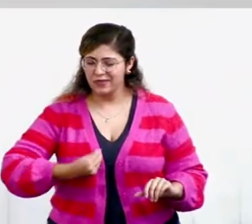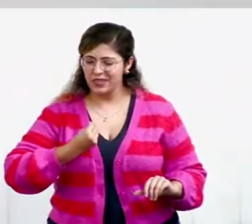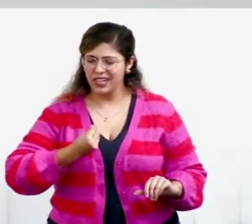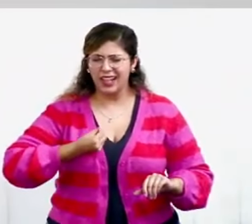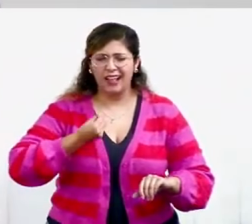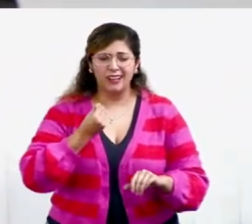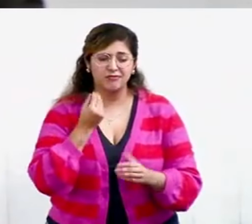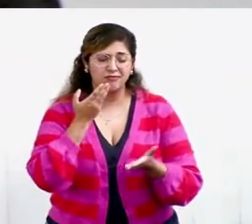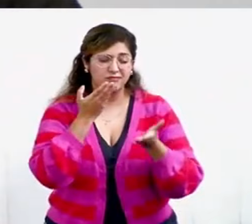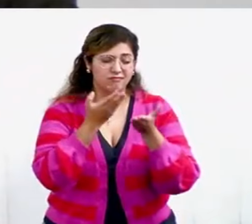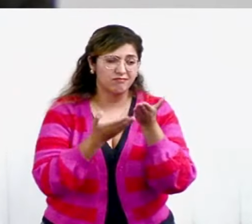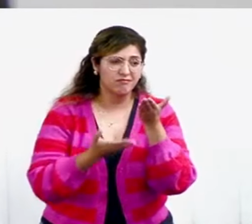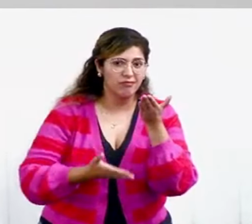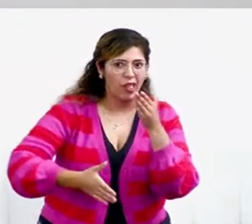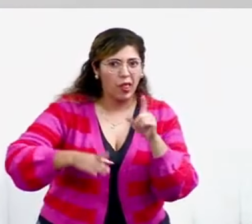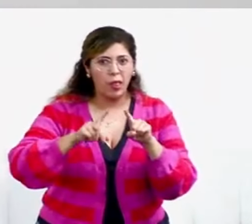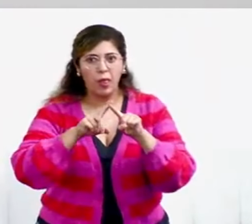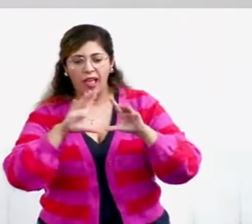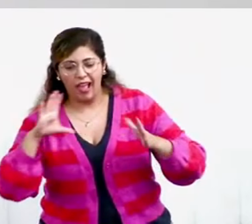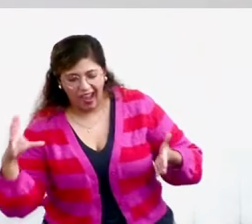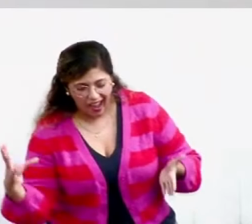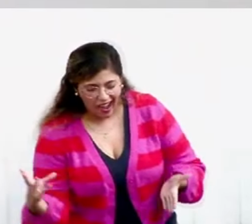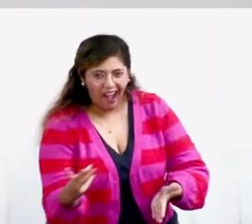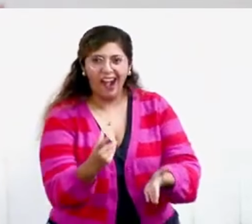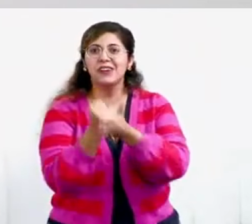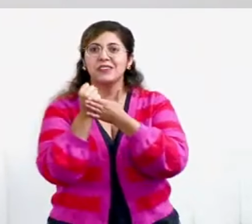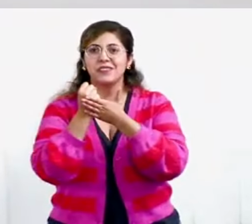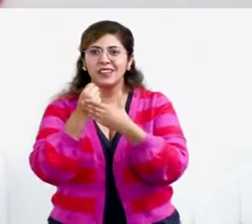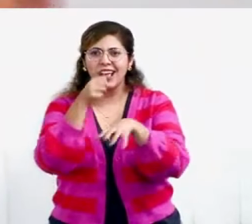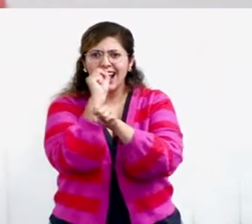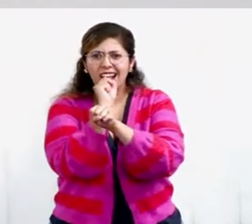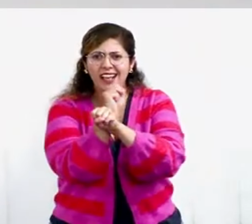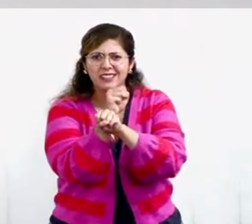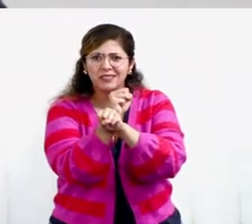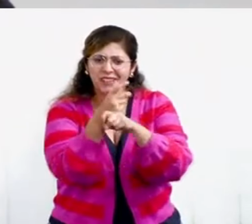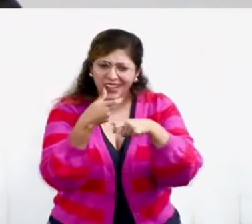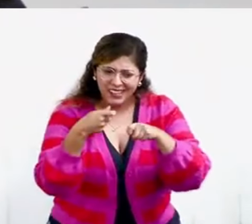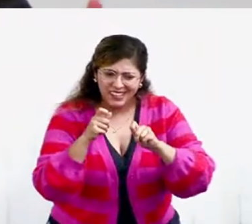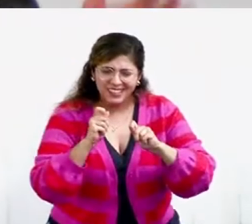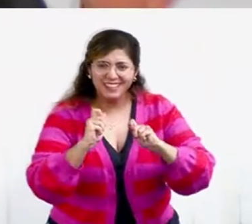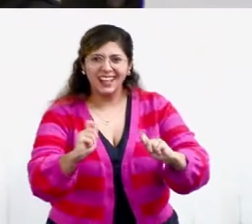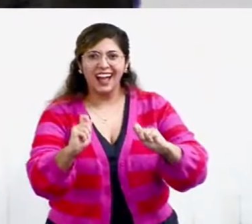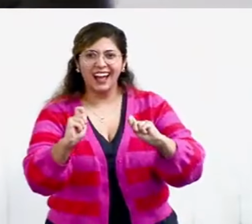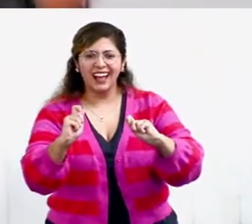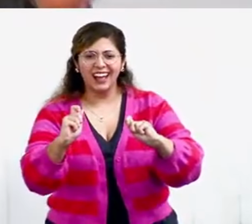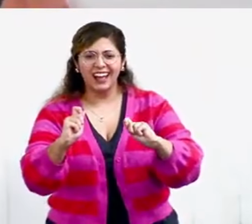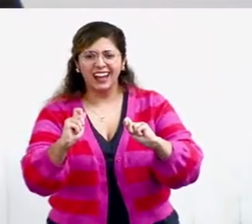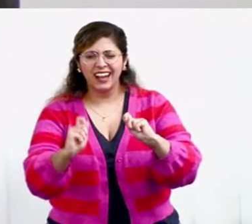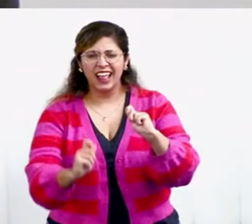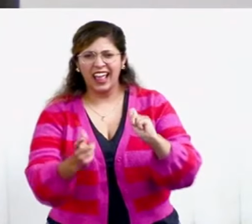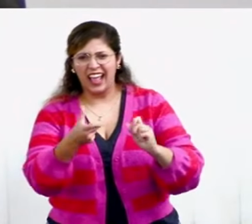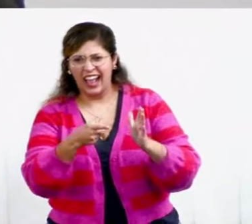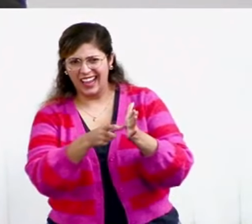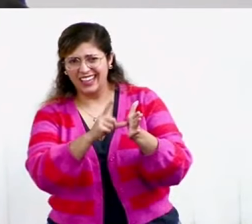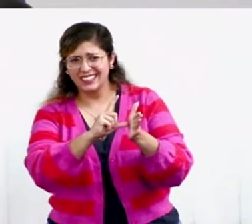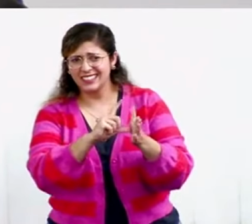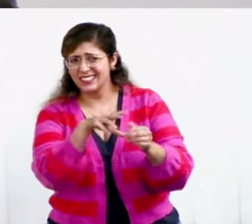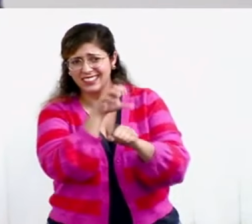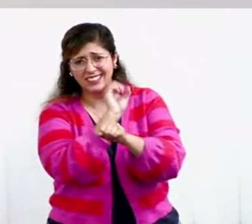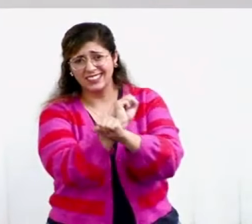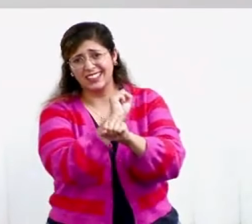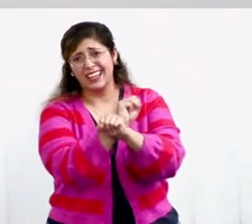Ele tira da condenação e diz: agora você não está mais condenado, porque você não é mais escravo do